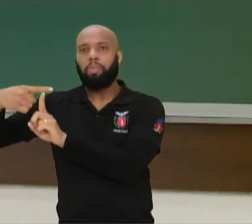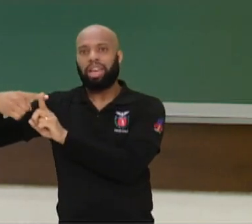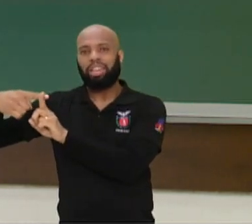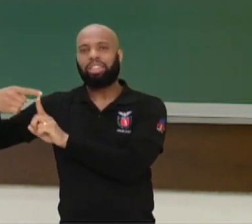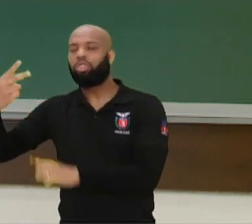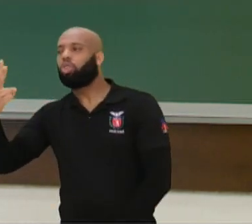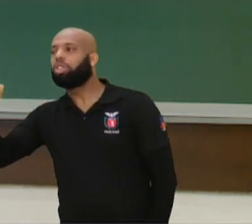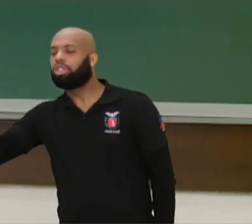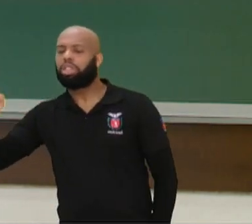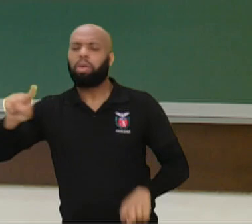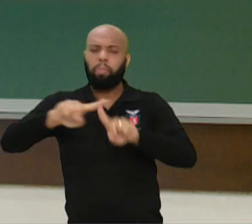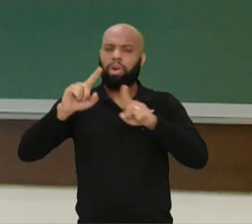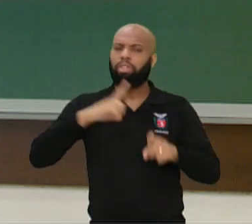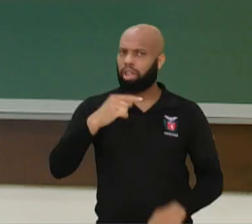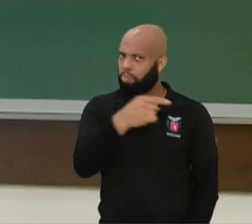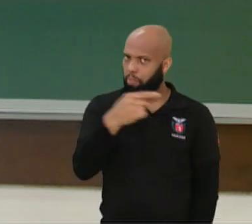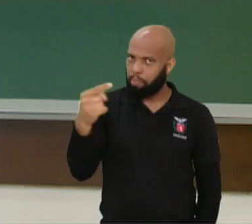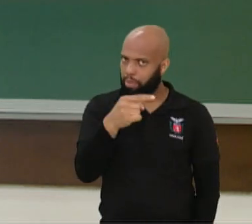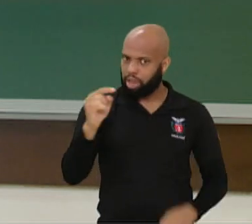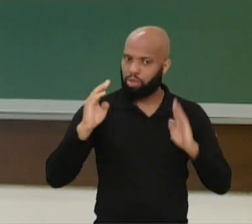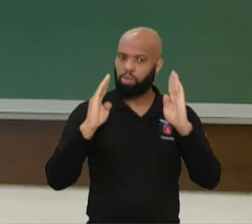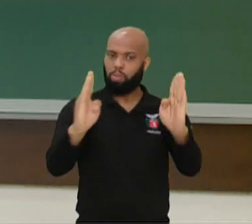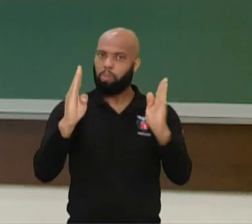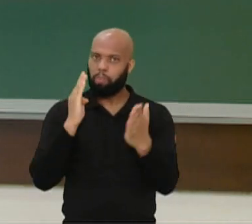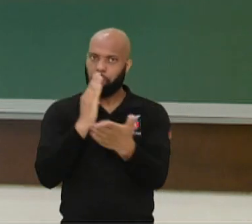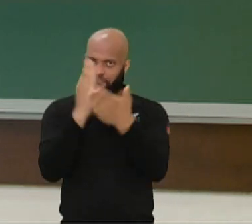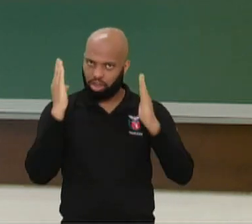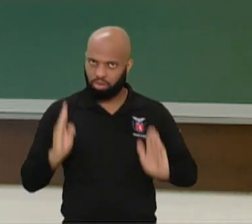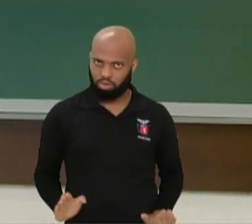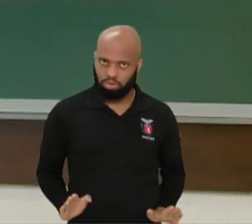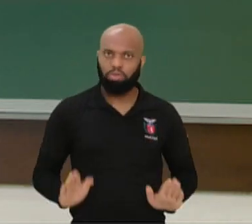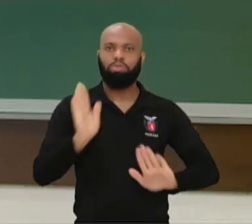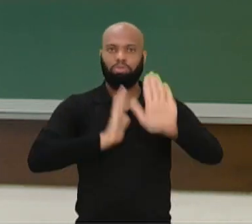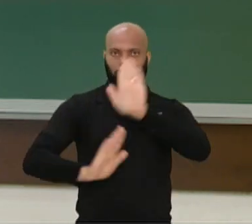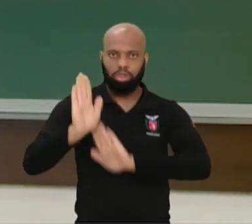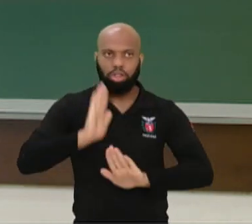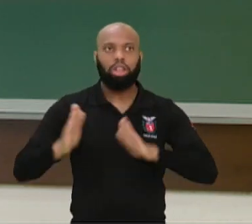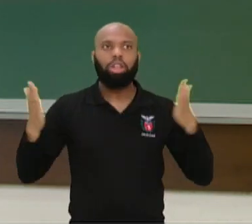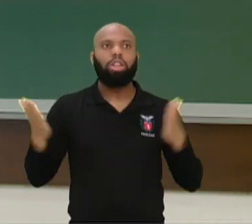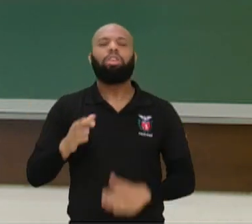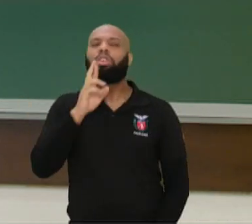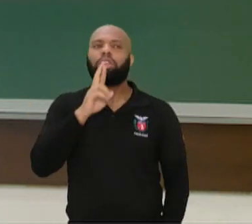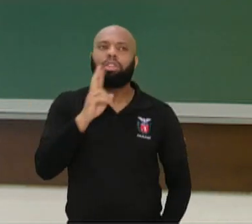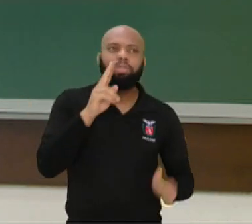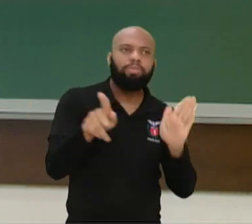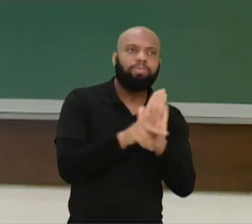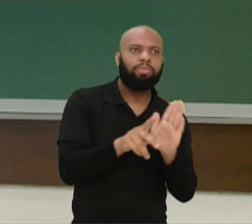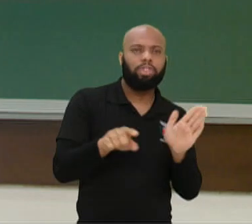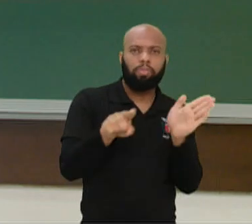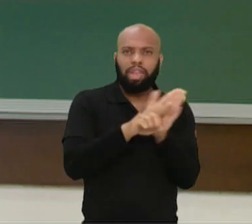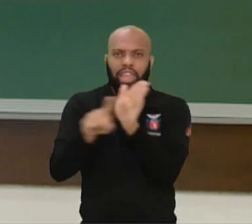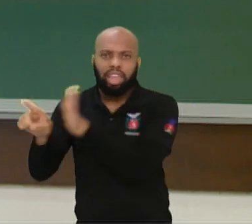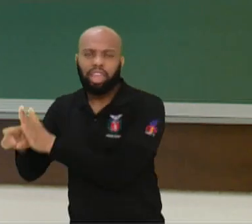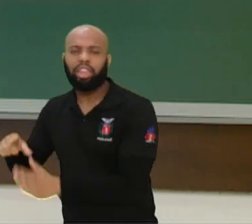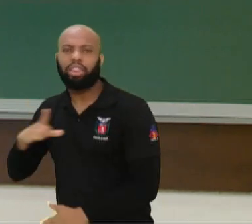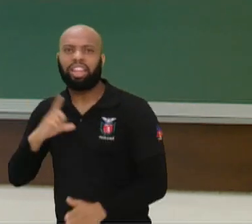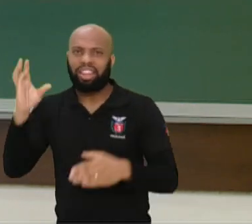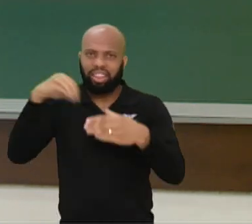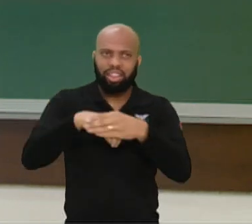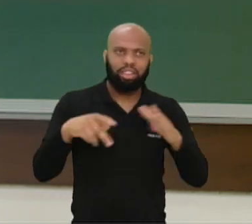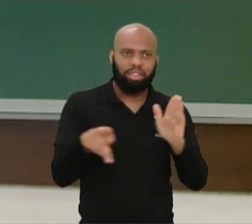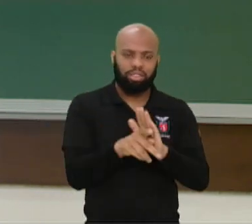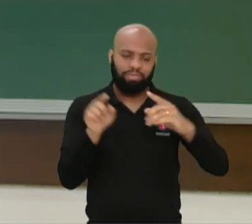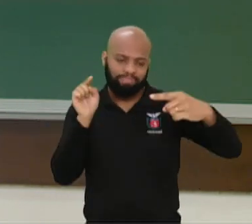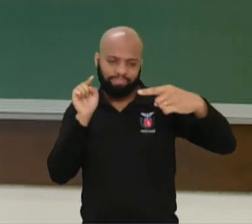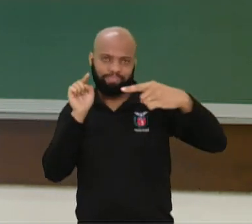lá, menos mais 2i, parte imaginária. Então, só essa resolução da subtração que está no nosso